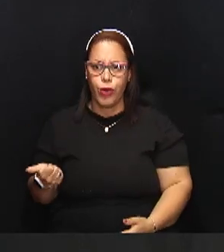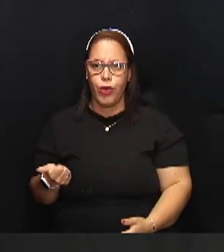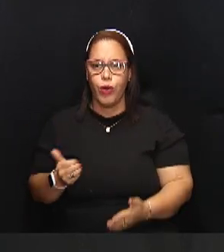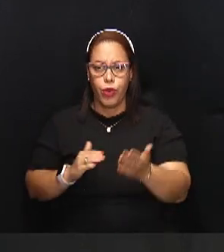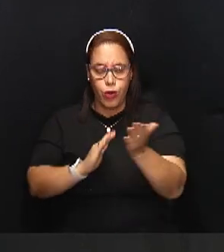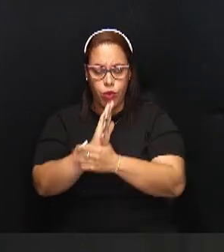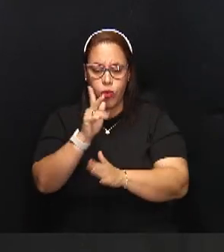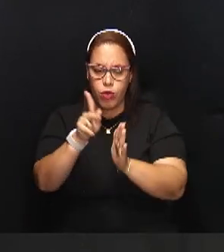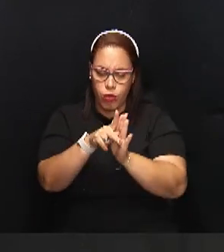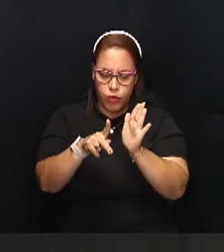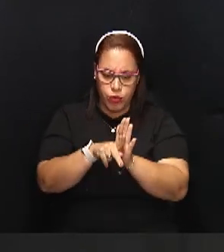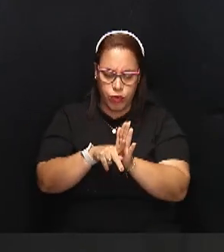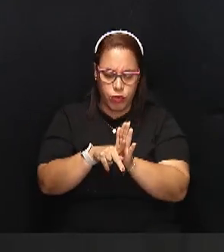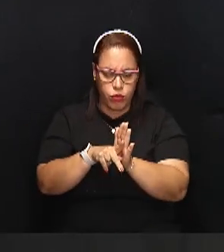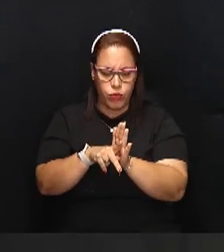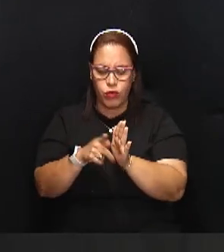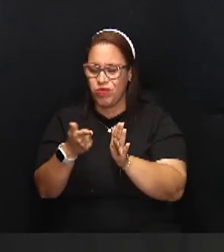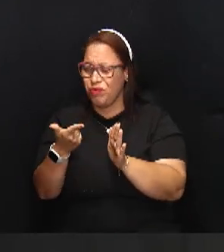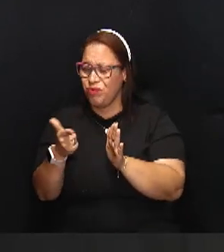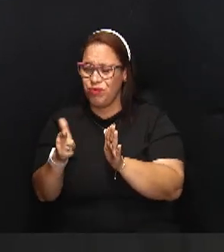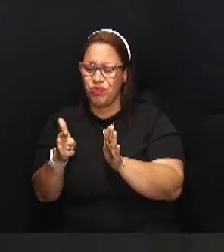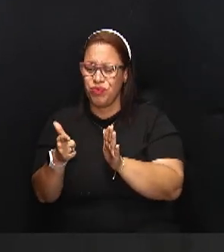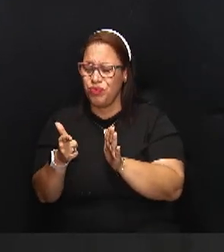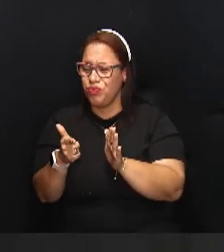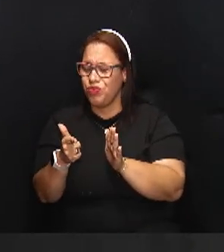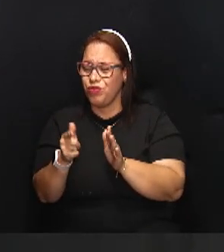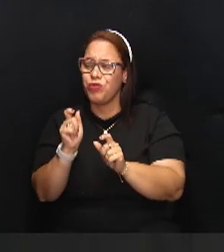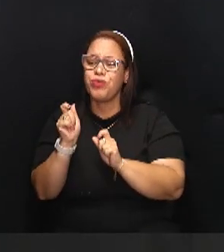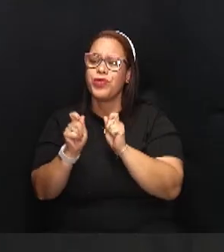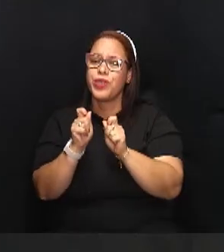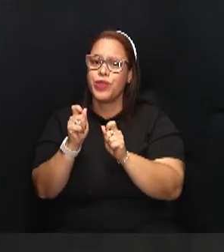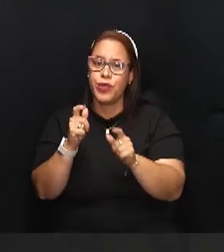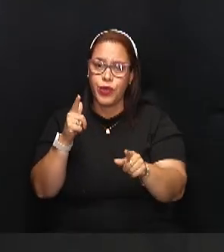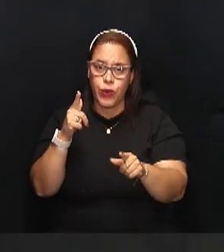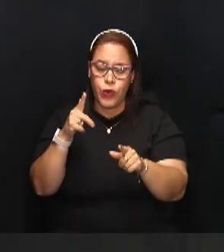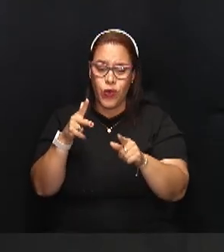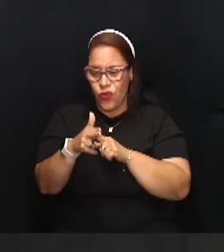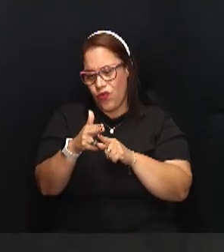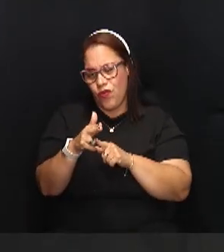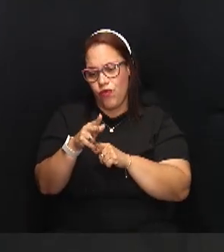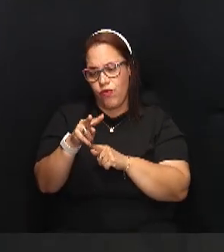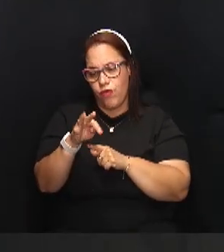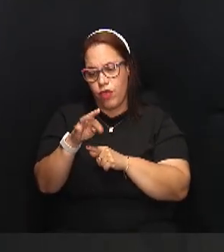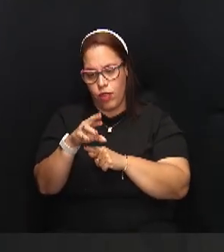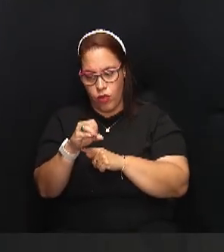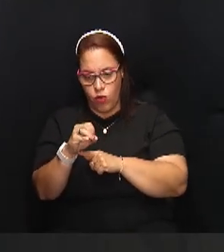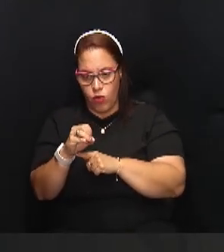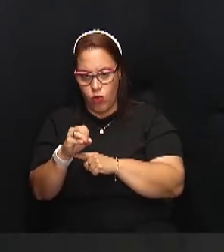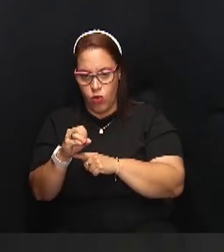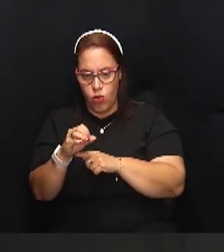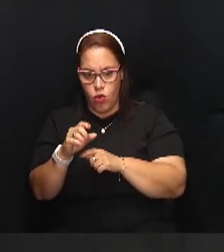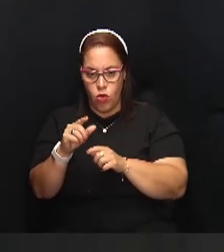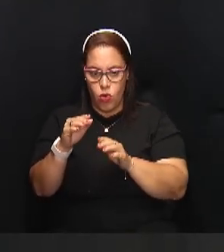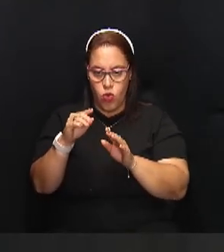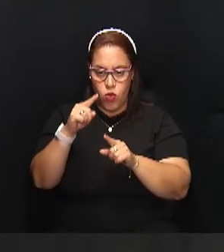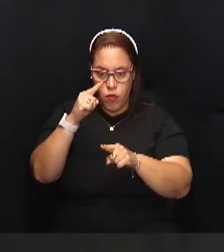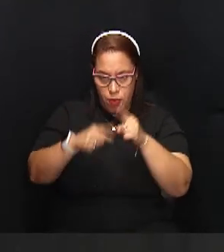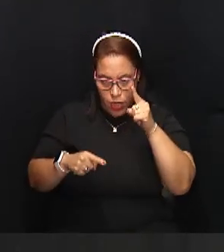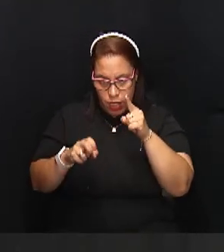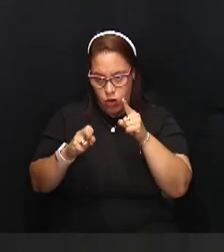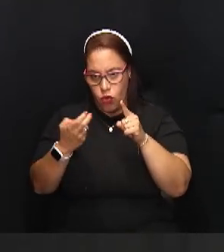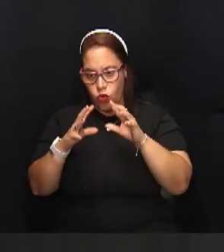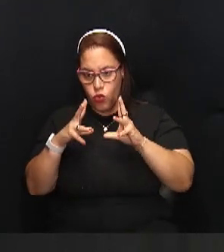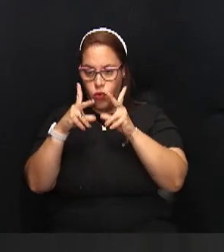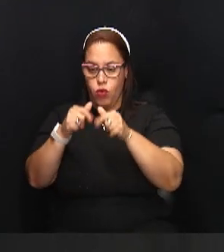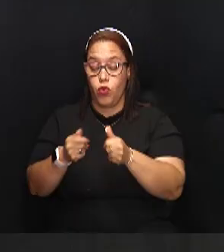esse projeto, para que ele não tivesse veto do prefeito, ou parcial ou total. Mas é um grande desafio